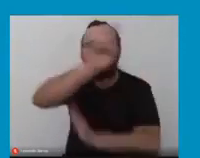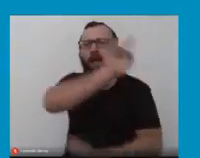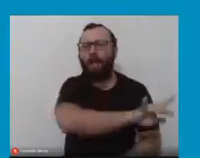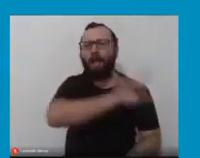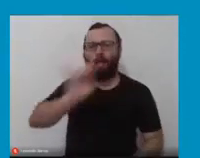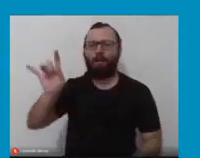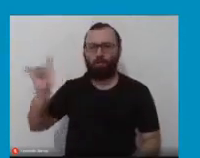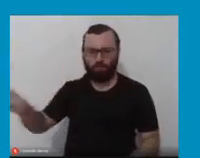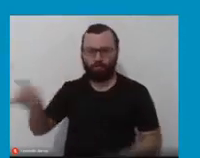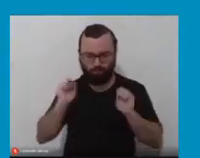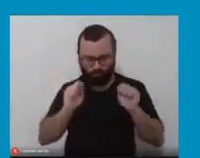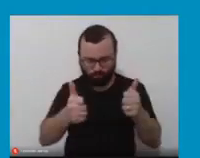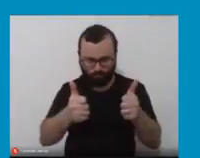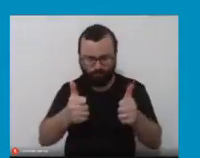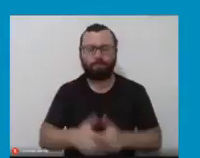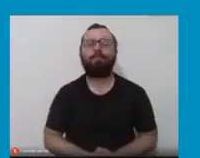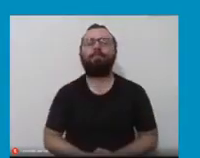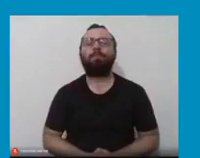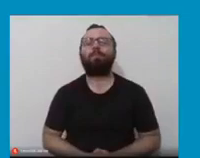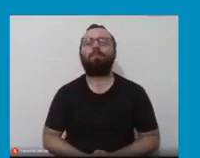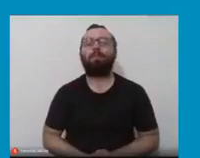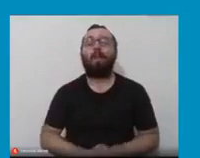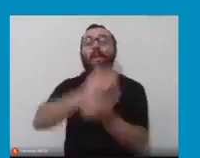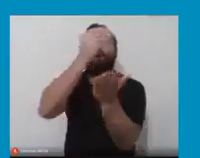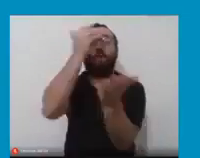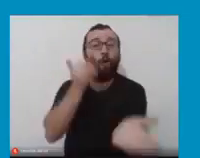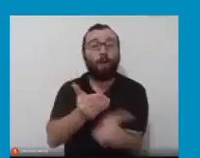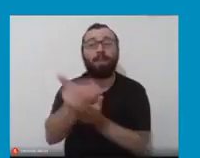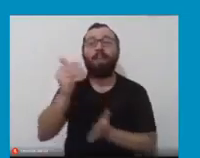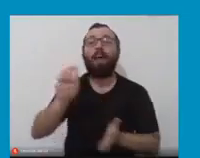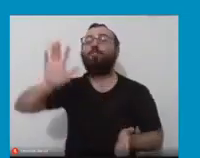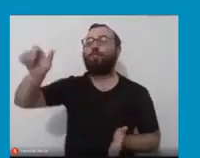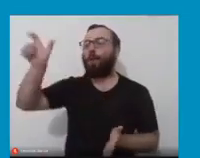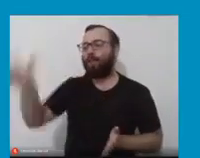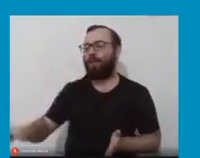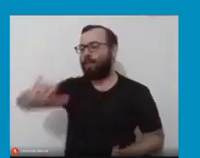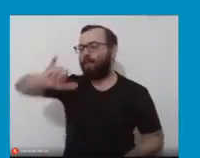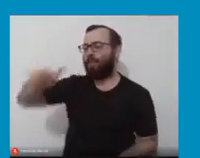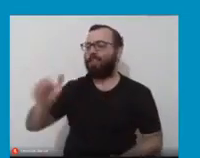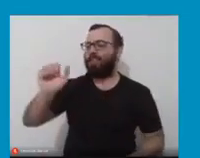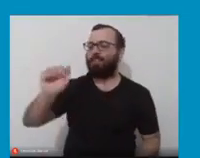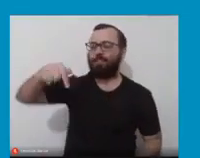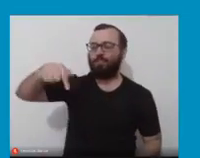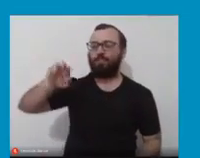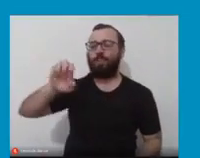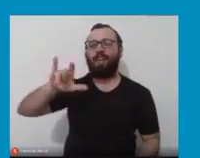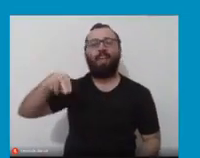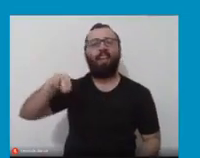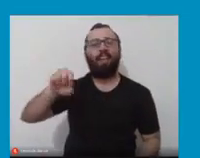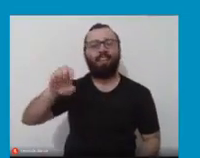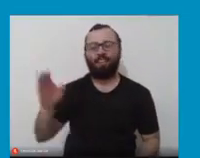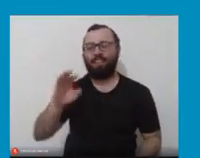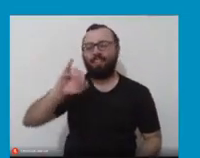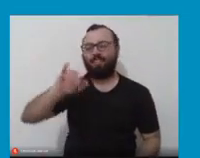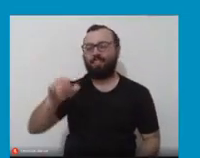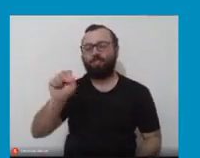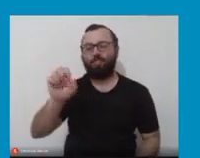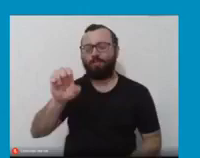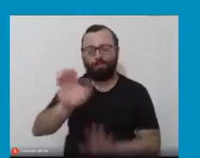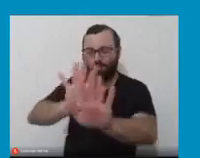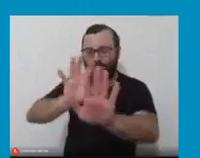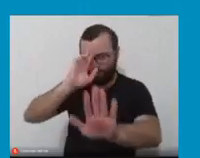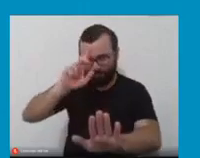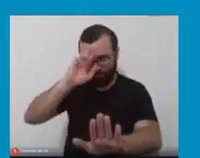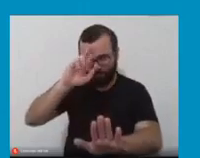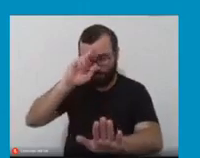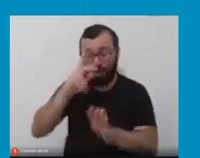apresentadores. Nós vamos começar com a professora Jaqueline Gomes de Jesus. Melhor, desculpe, nós vamos começar com